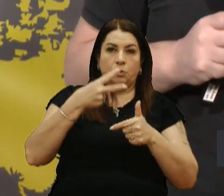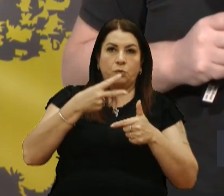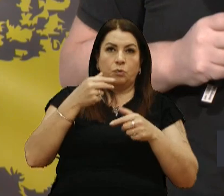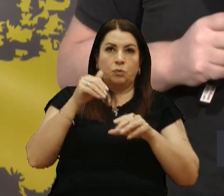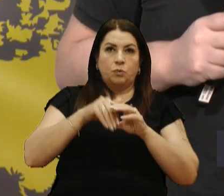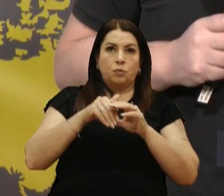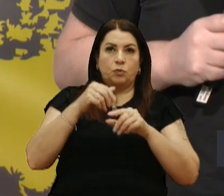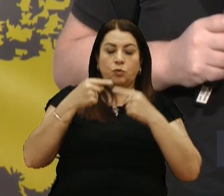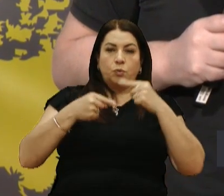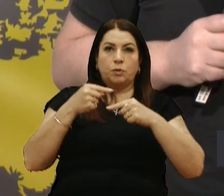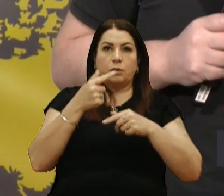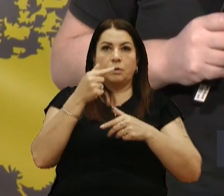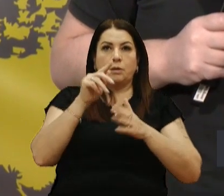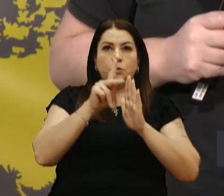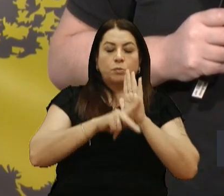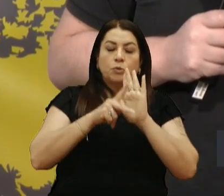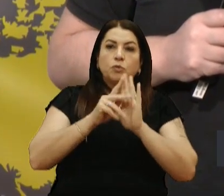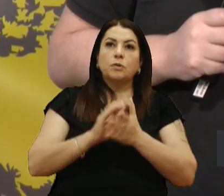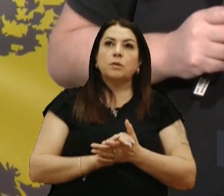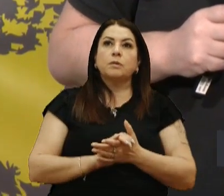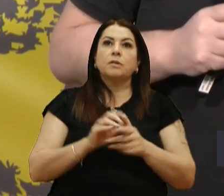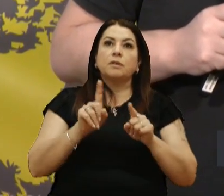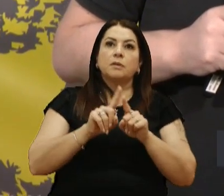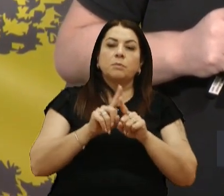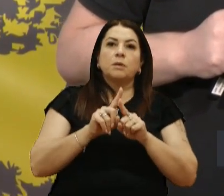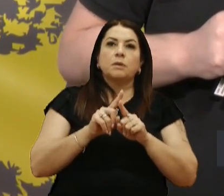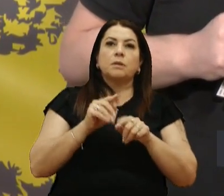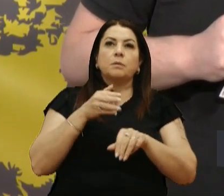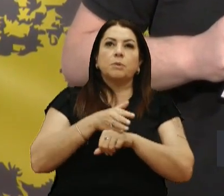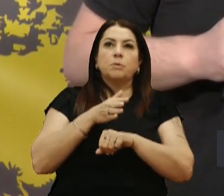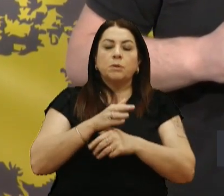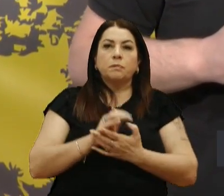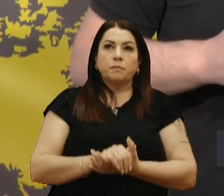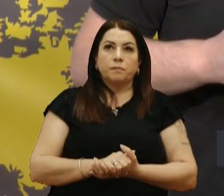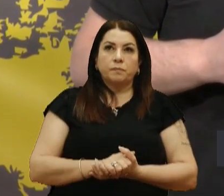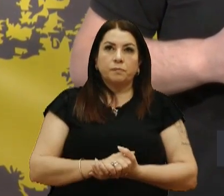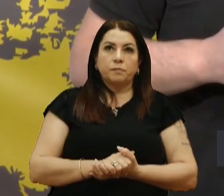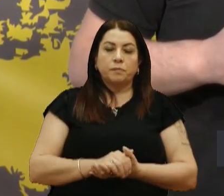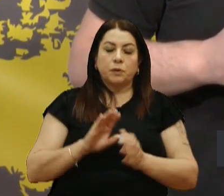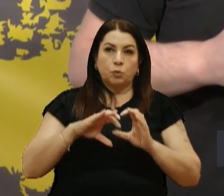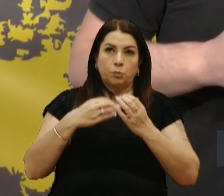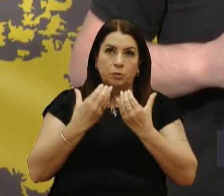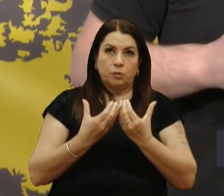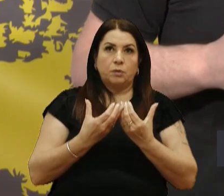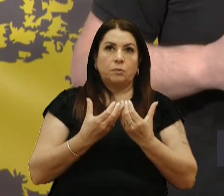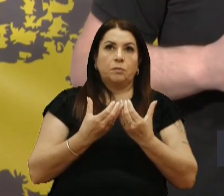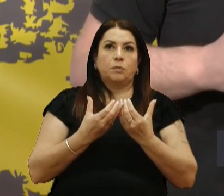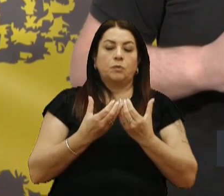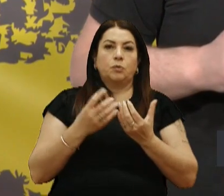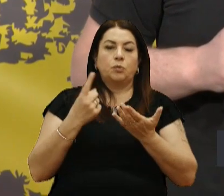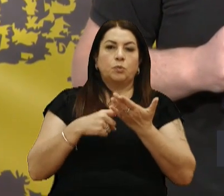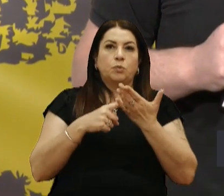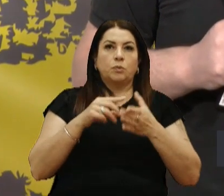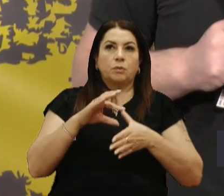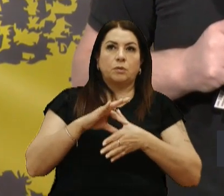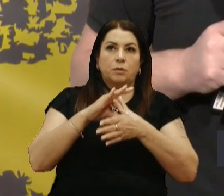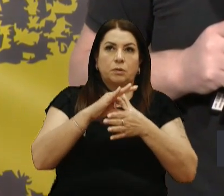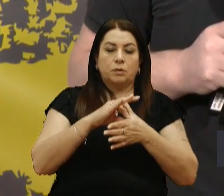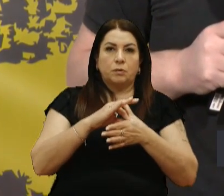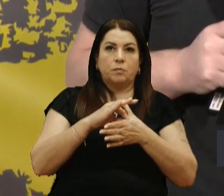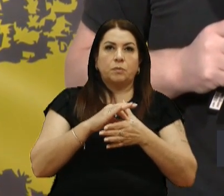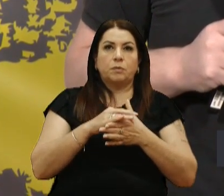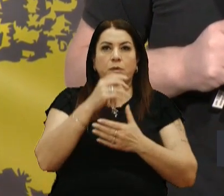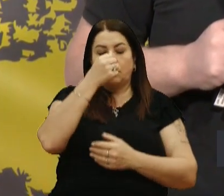segunda discussão de 7 projetos. Também tivemos a participação da comunidade nos acordos de liderança